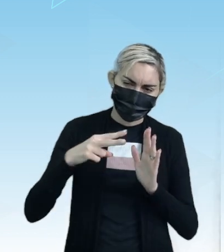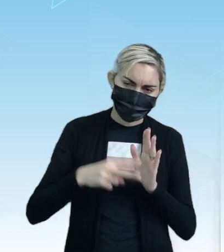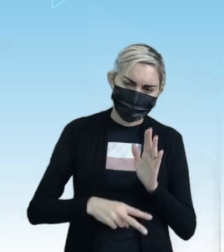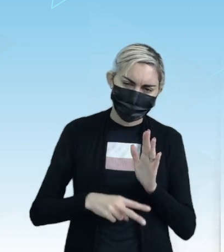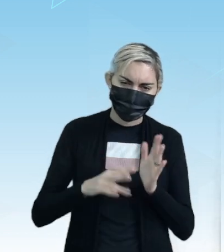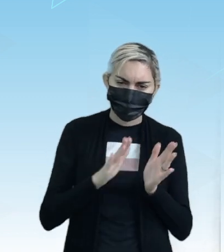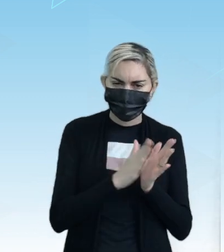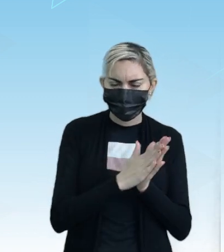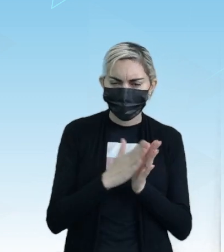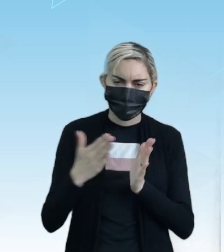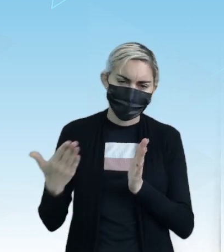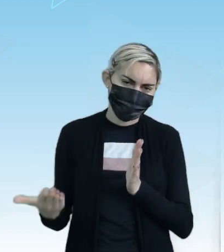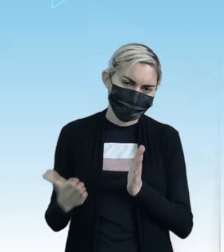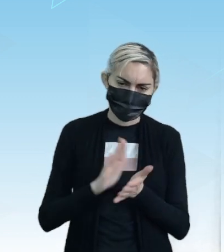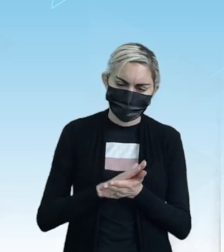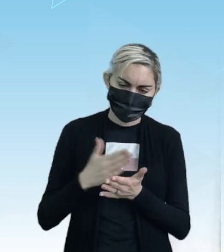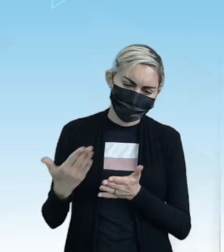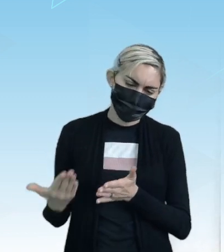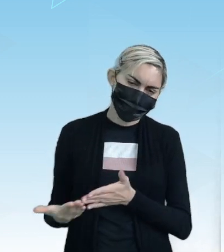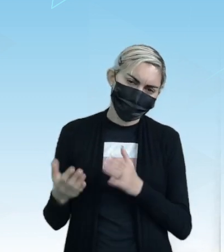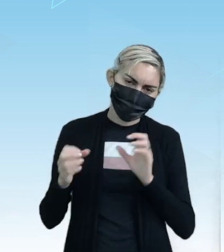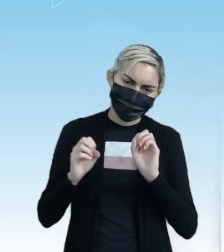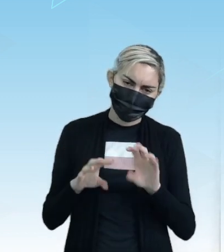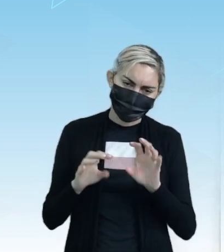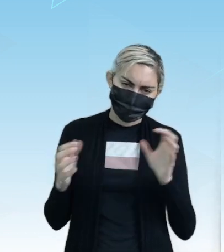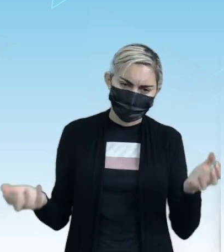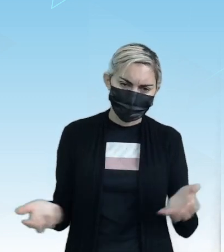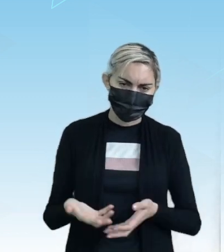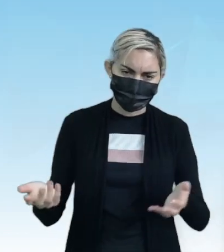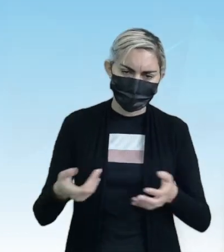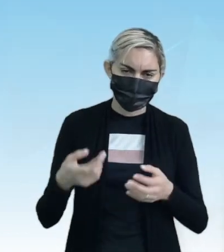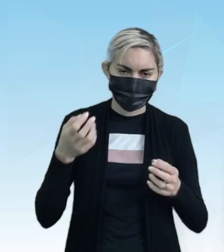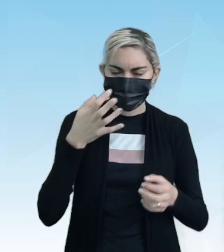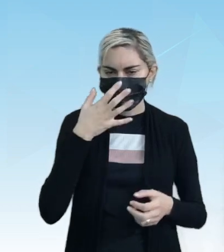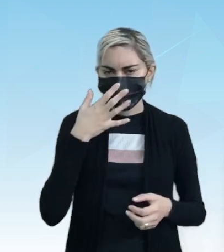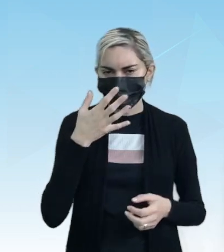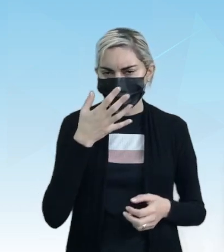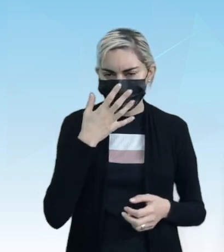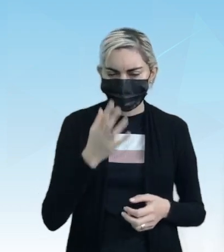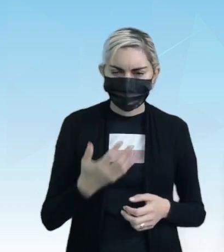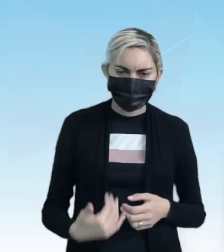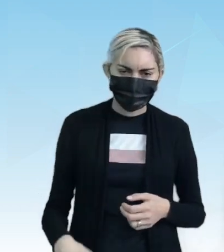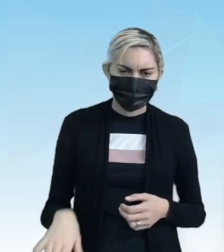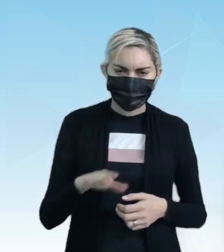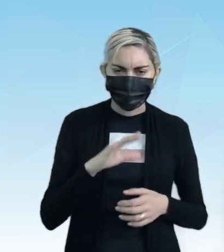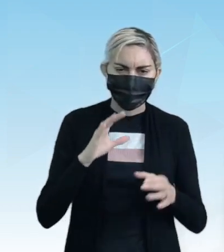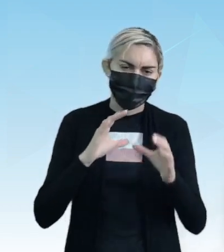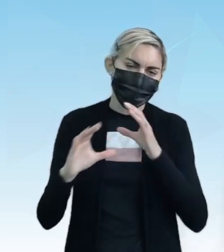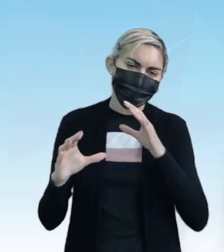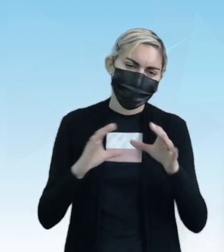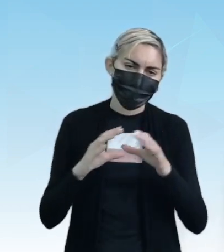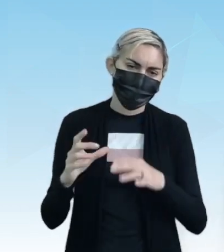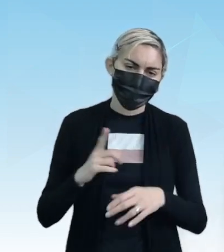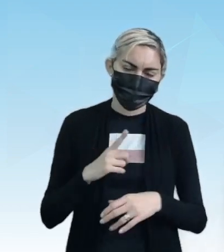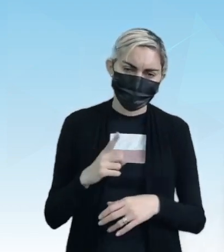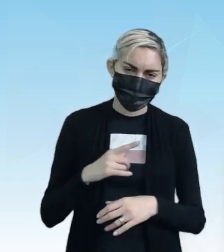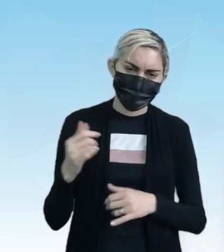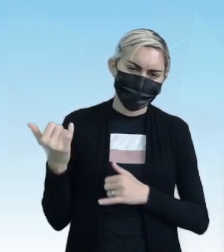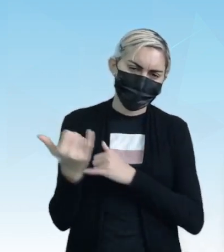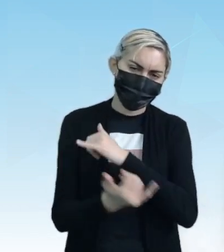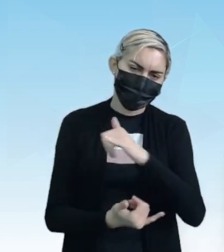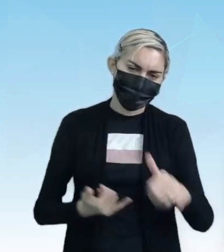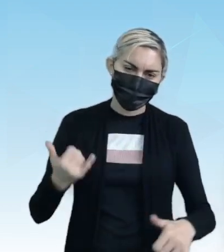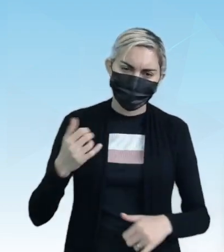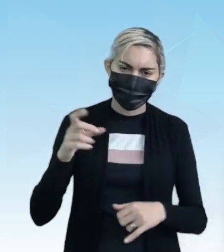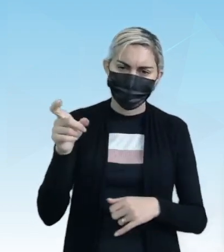da interpretação. Então, na aula de hoje, o que é que nós observamos? Que nós nos comunicamos tanto por